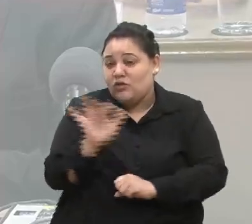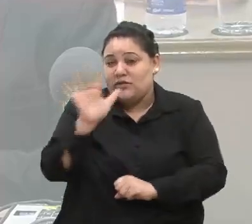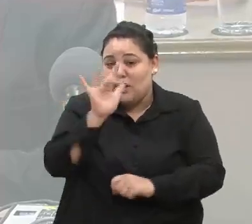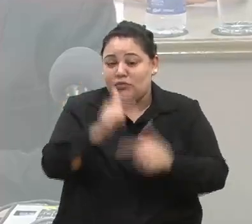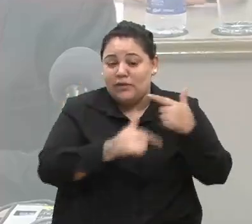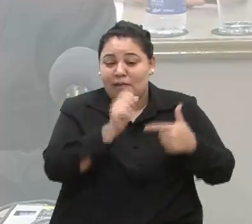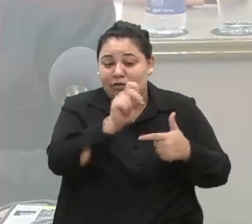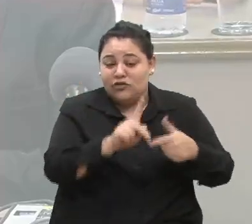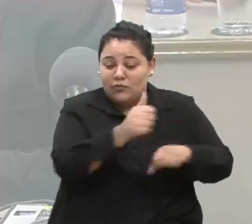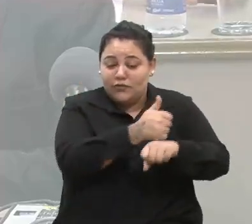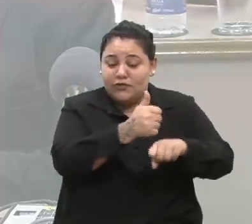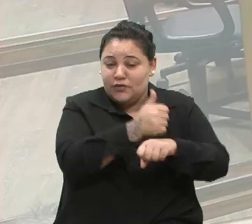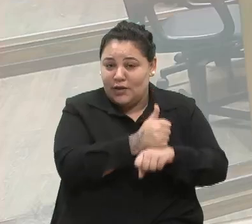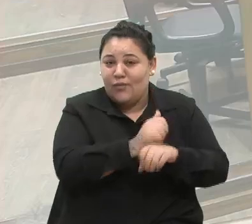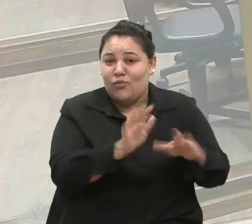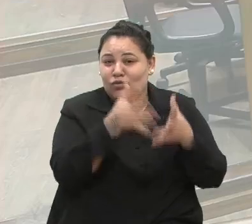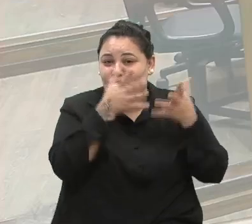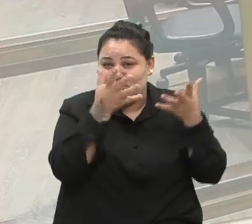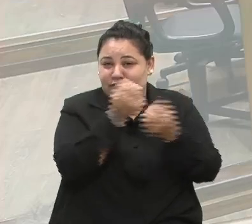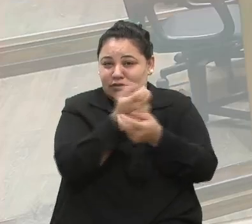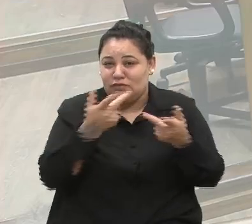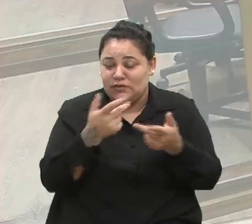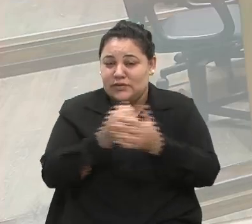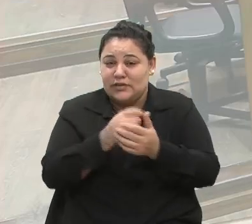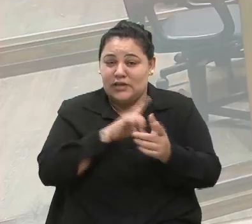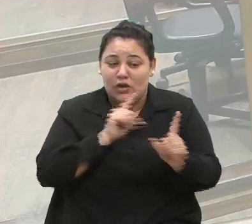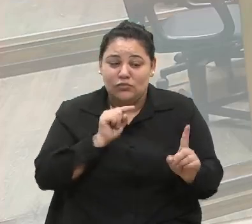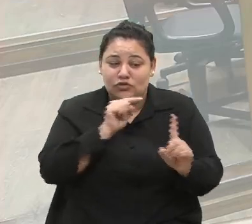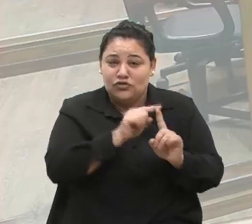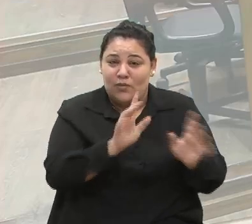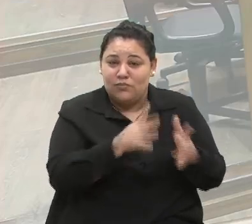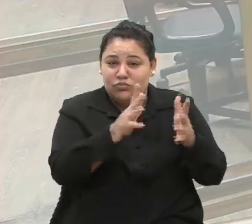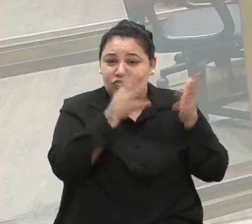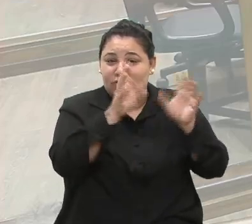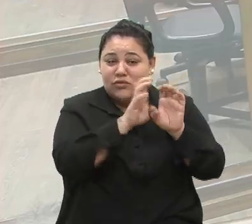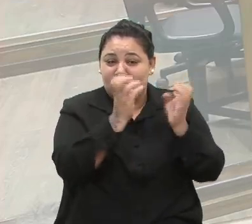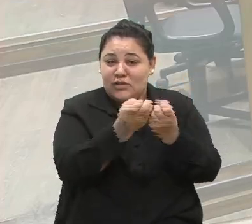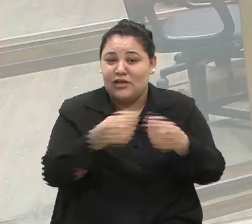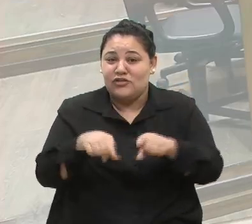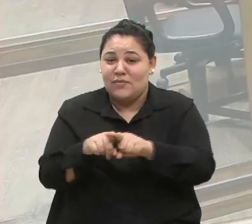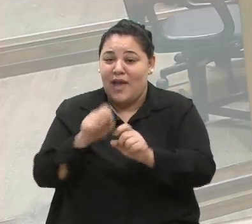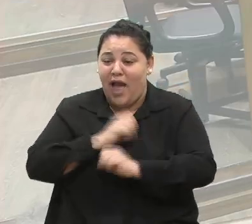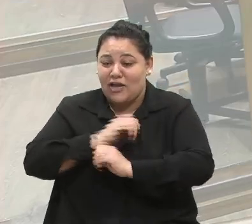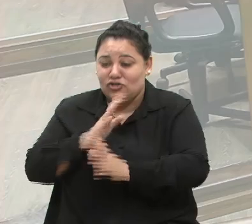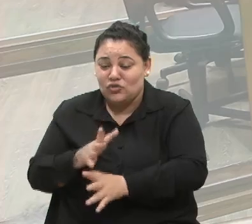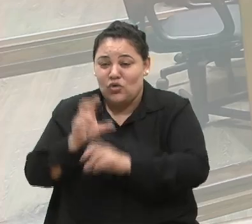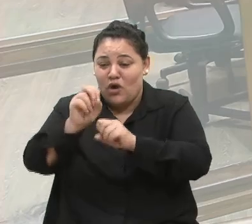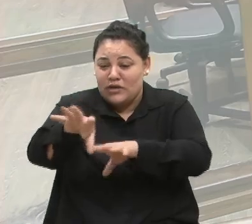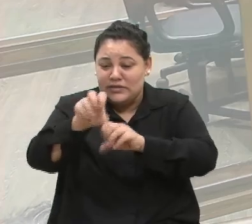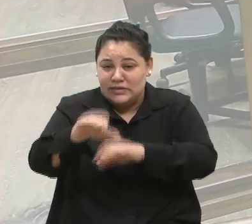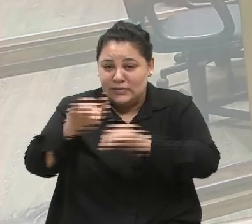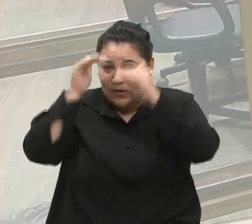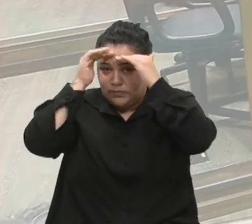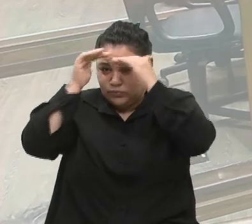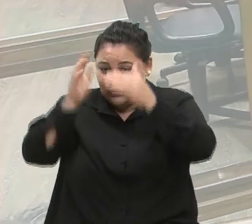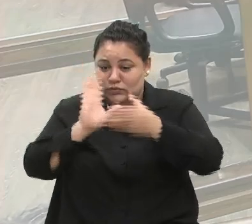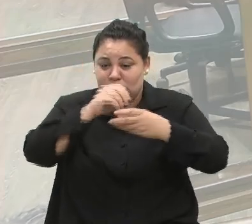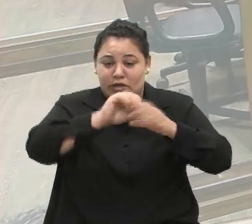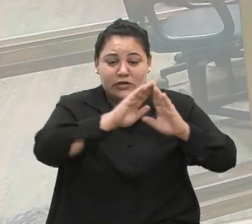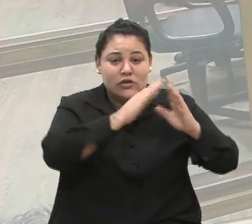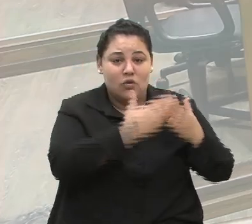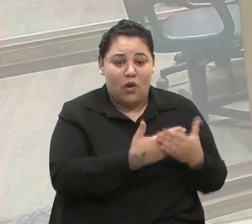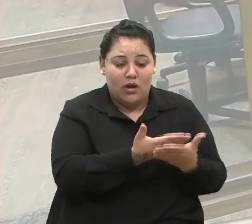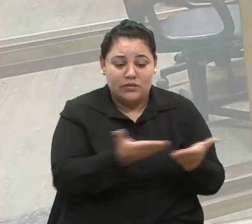iniciativa busca ainda estimular a participação da comunidade por meio de ações educativas em escolas e espaços